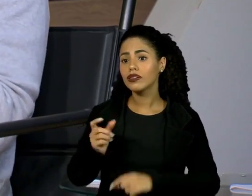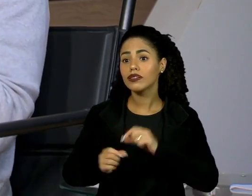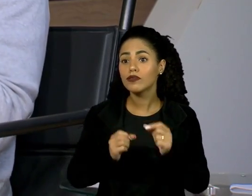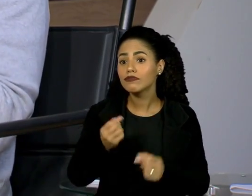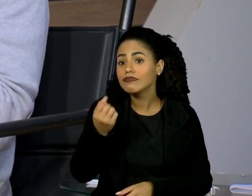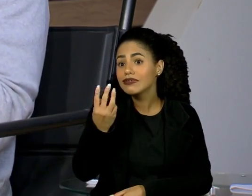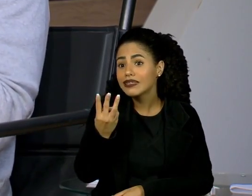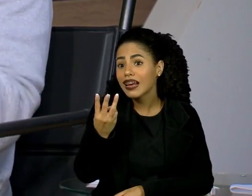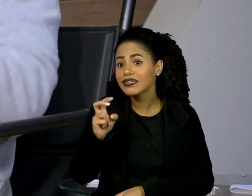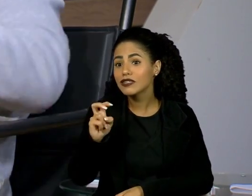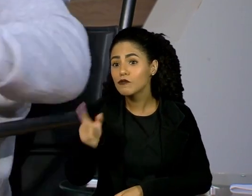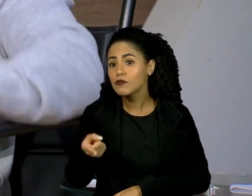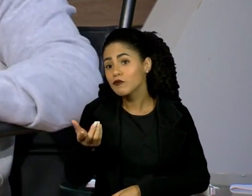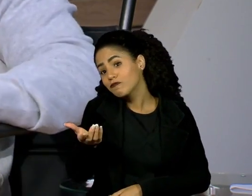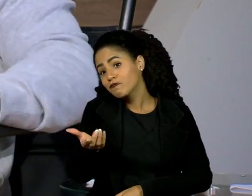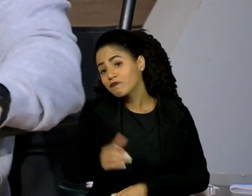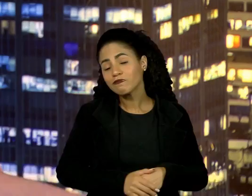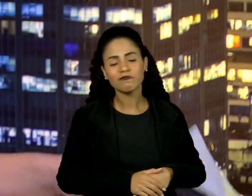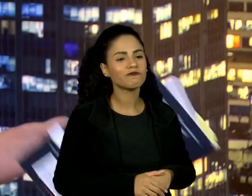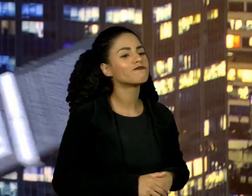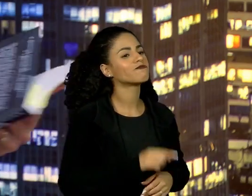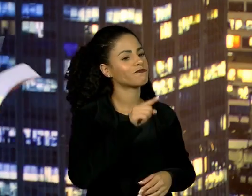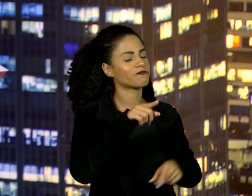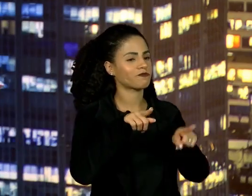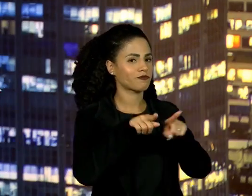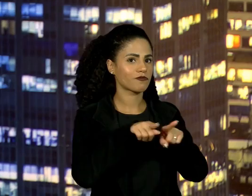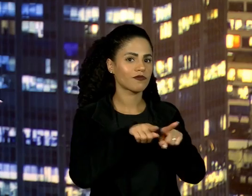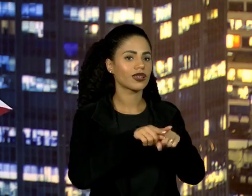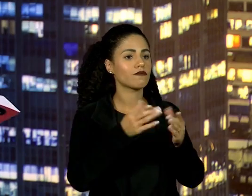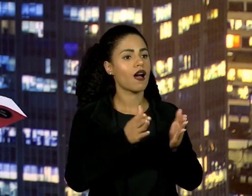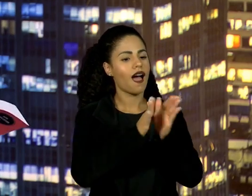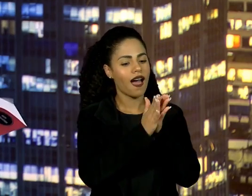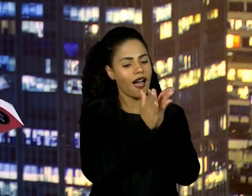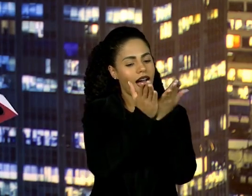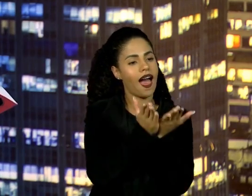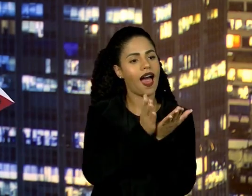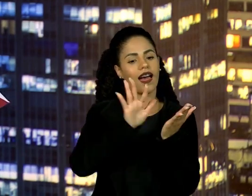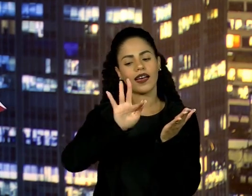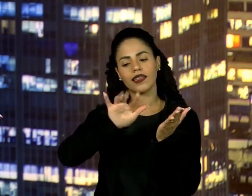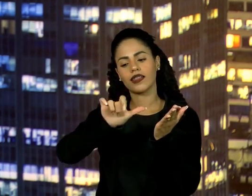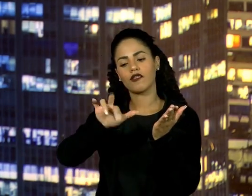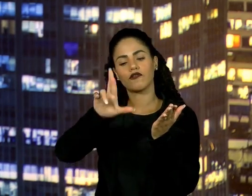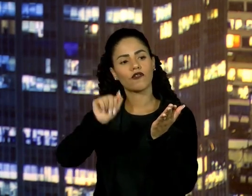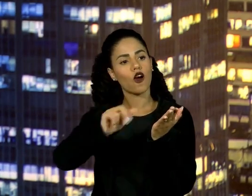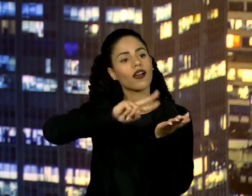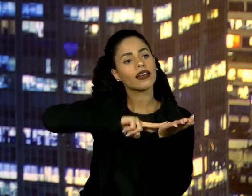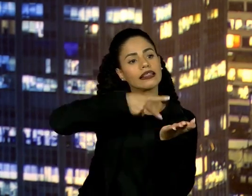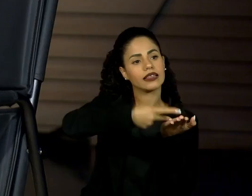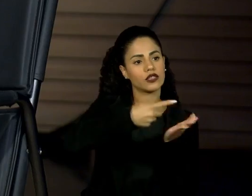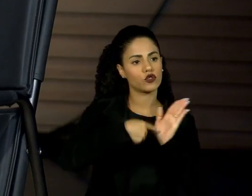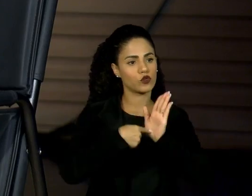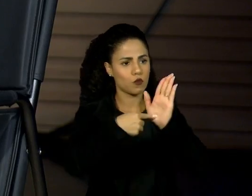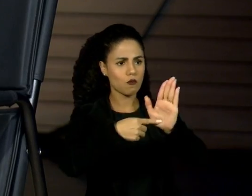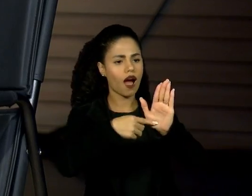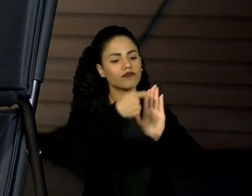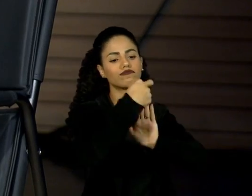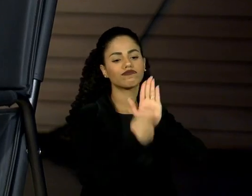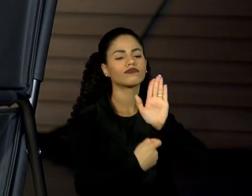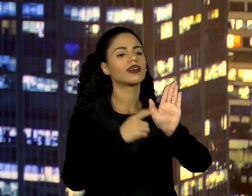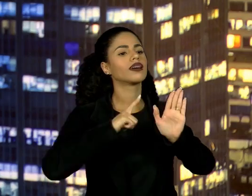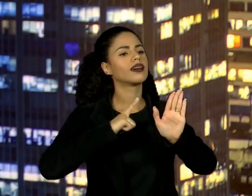3, 5 mil livros? Exatamente. Professor, eu queria trazer essa edição da Flora, que é rica em paratextos, Exatamente. Né?